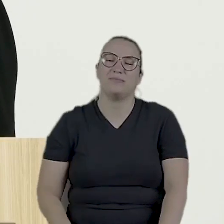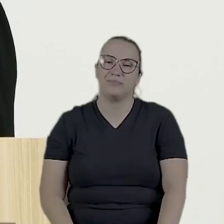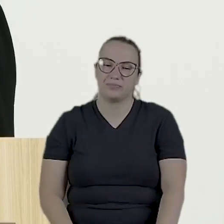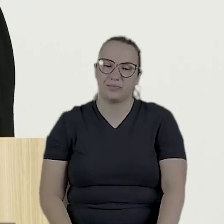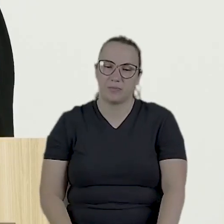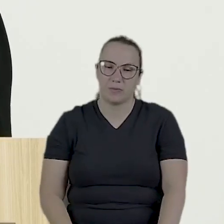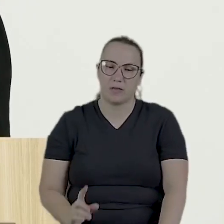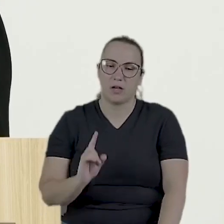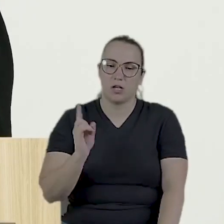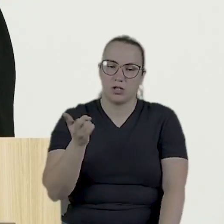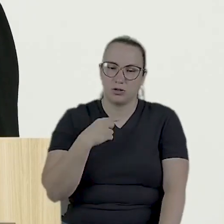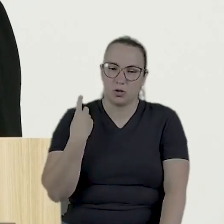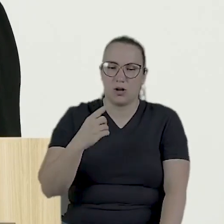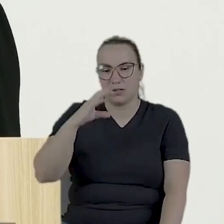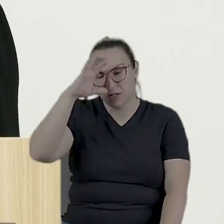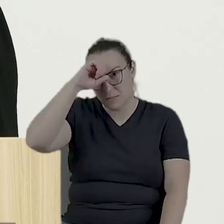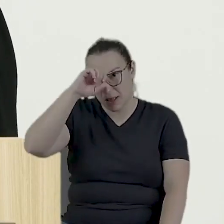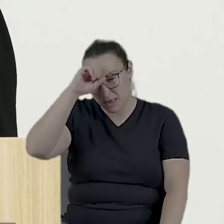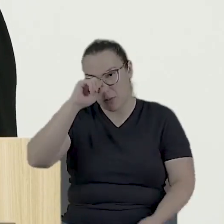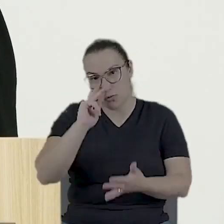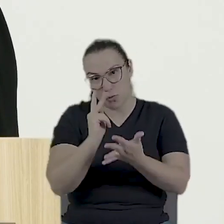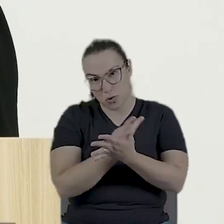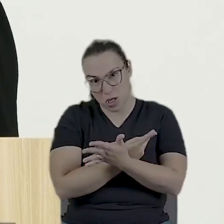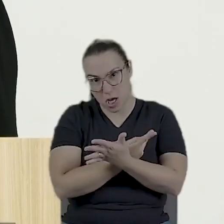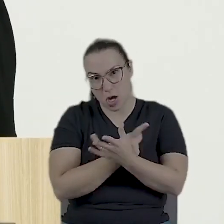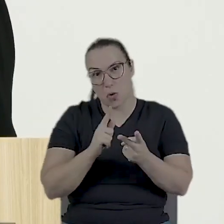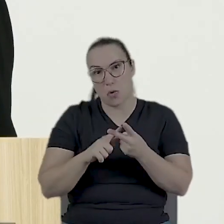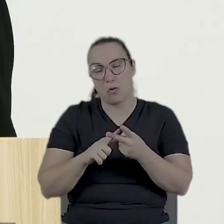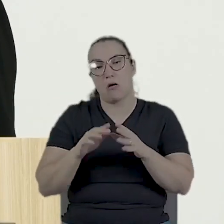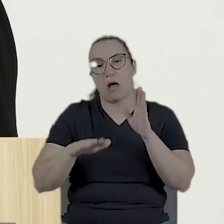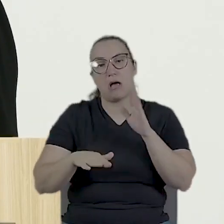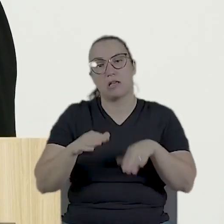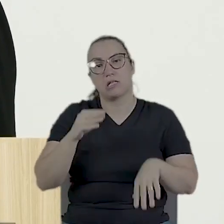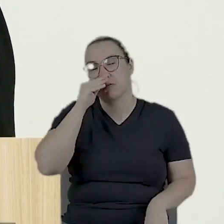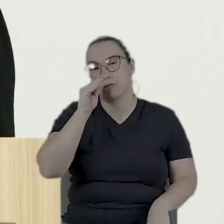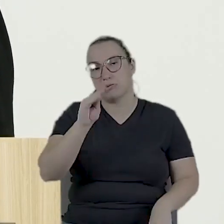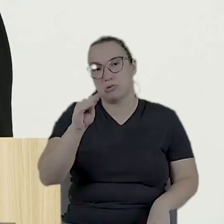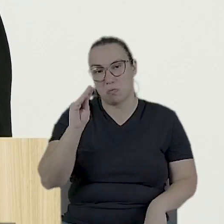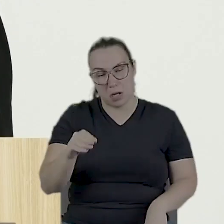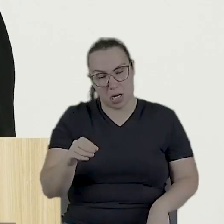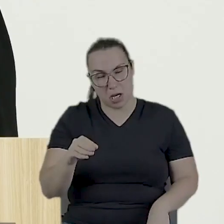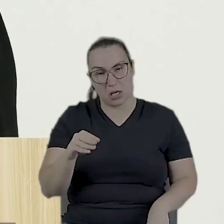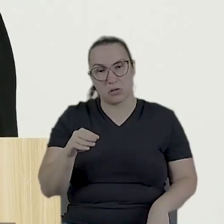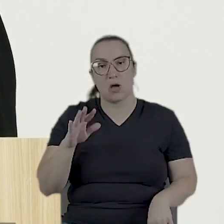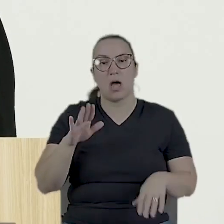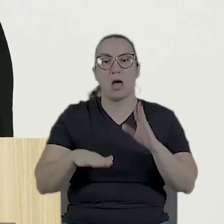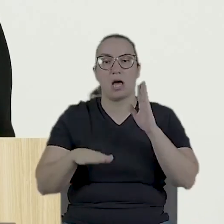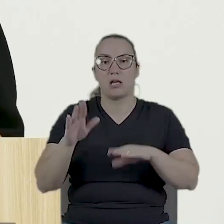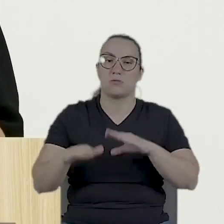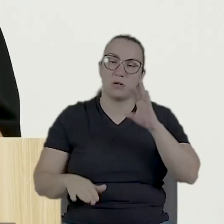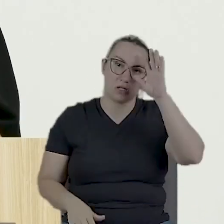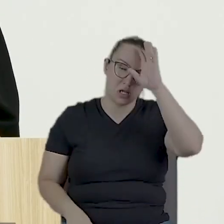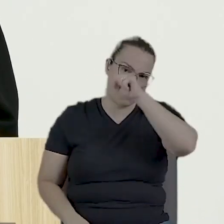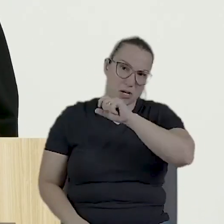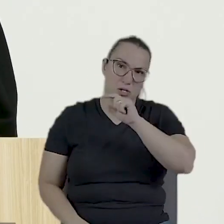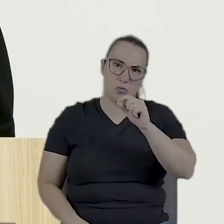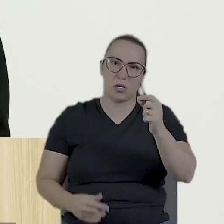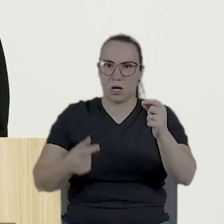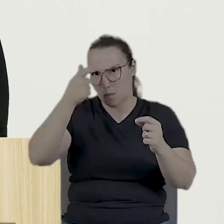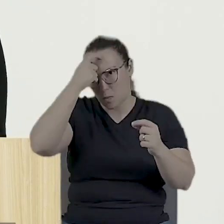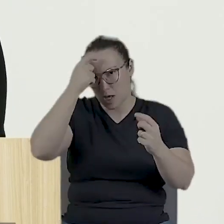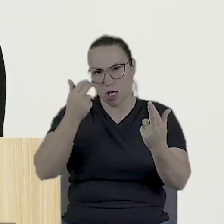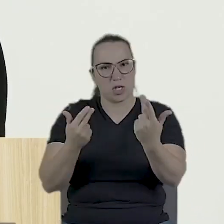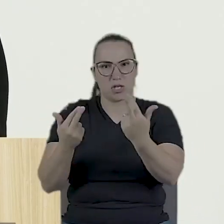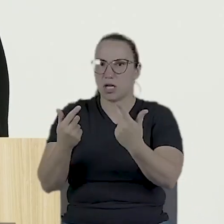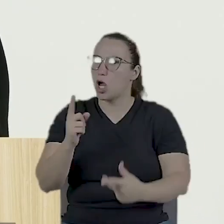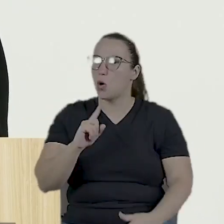aprende com rasteira, a gente aprende com desprezo, a gente aprende que nem todo mundo pensa igual, a